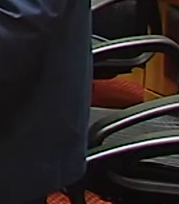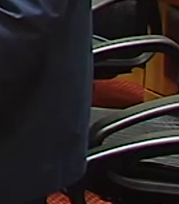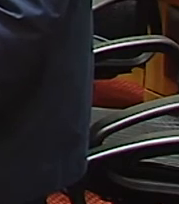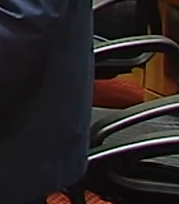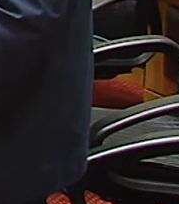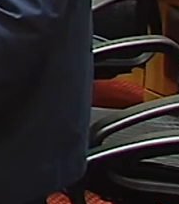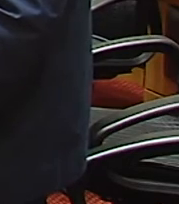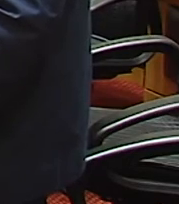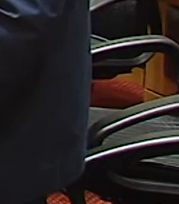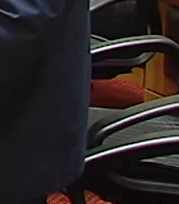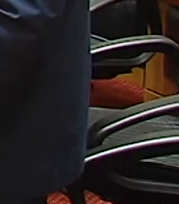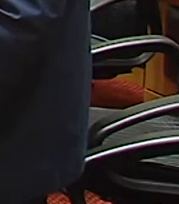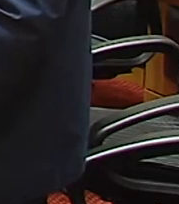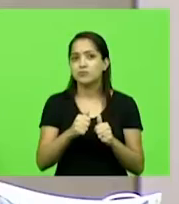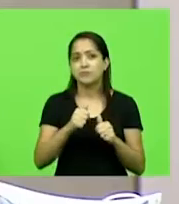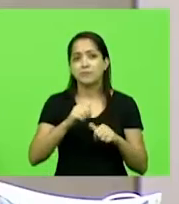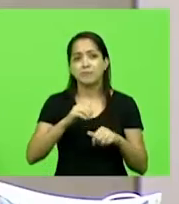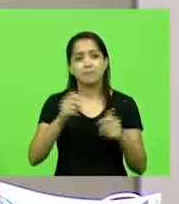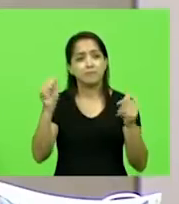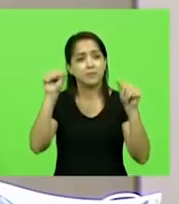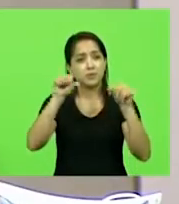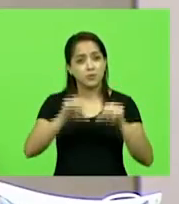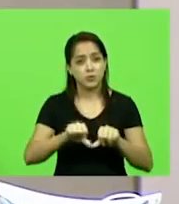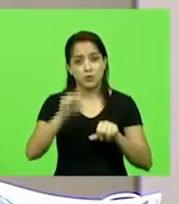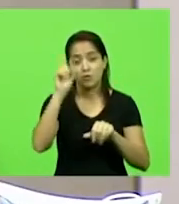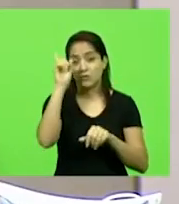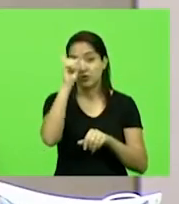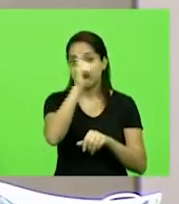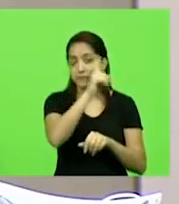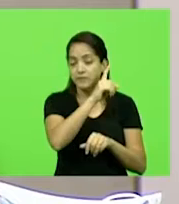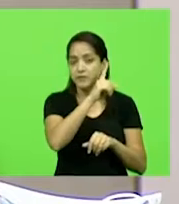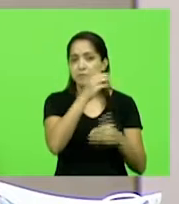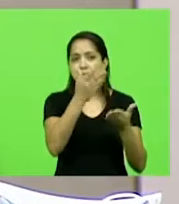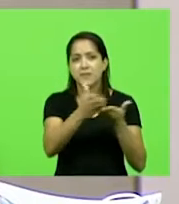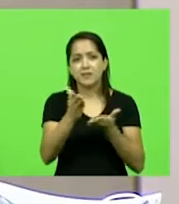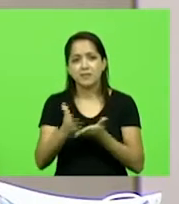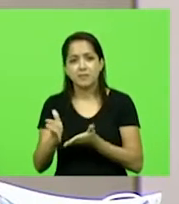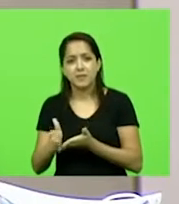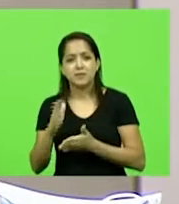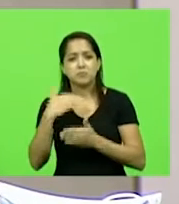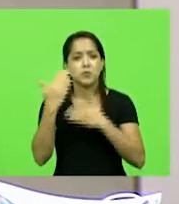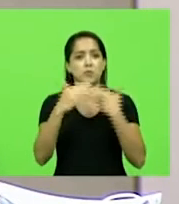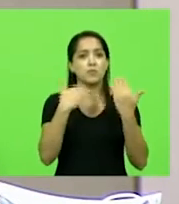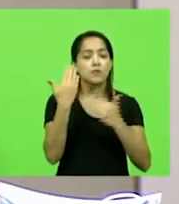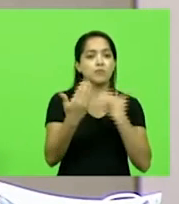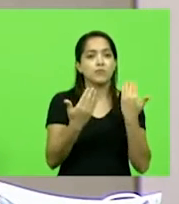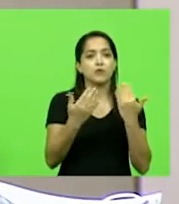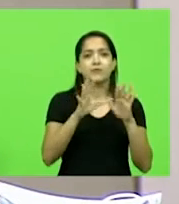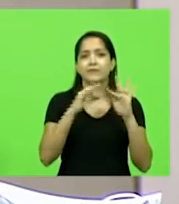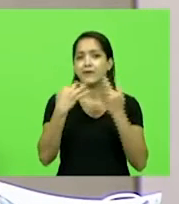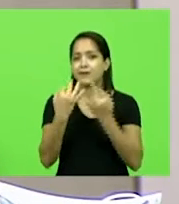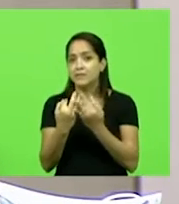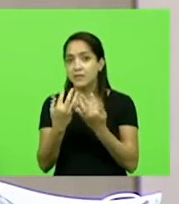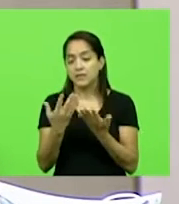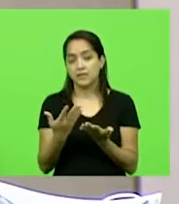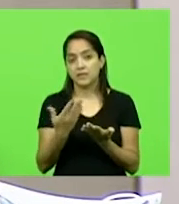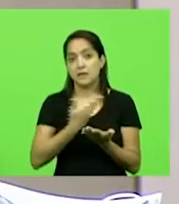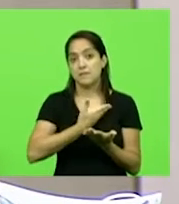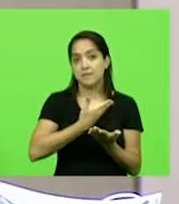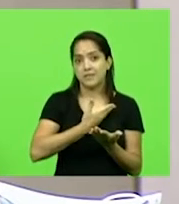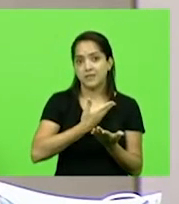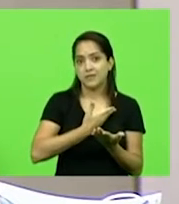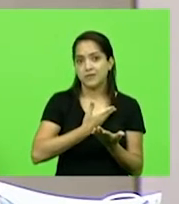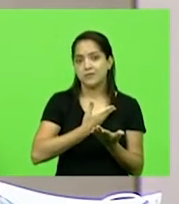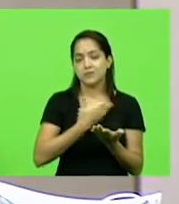forma pela covid-19 foram muitas perdas vidas ceifadas em muitas famílias e amigos